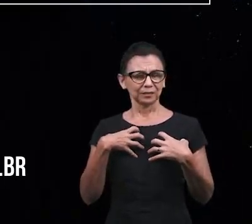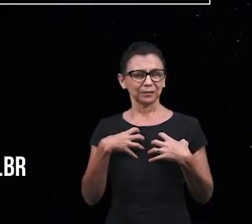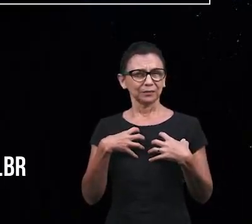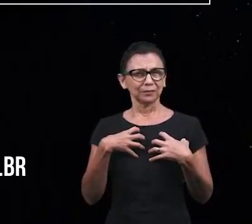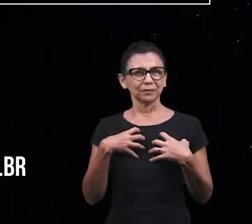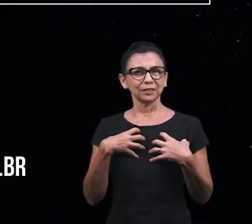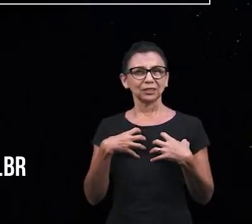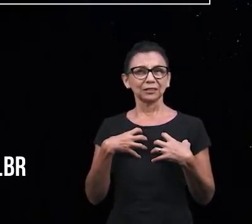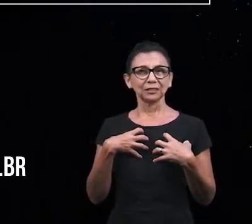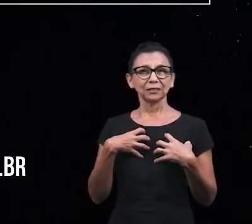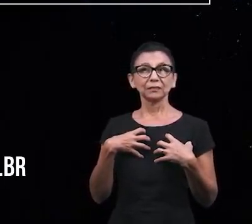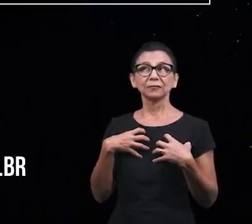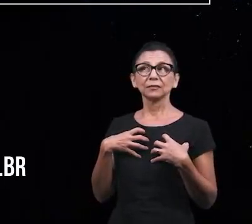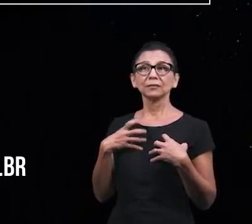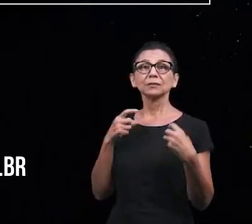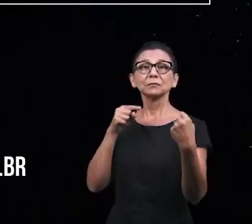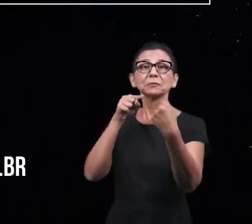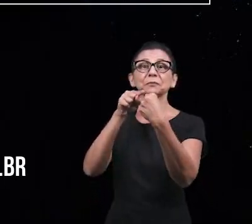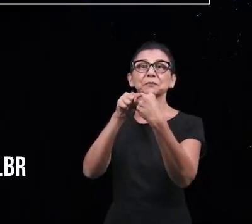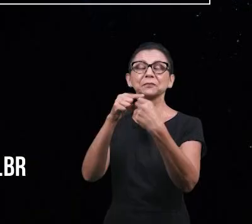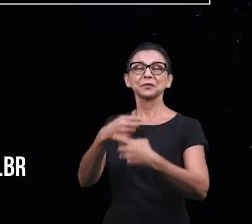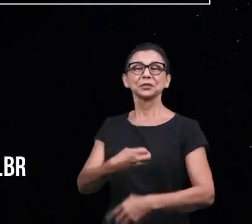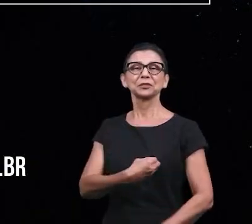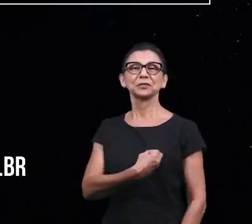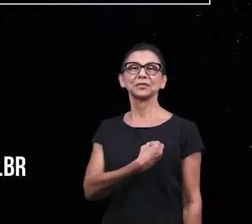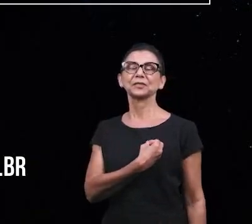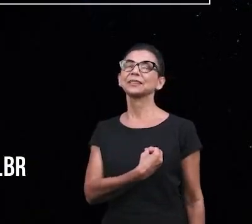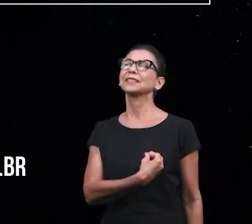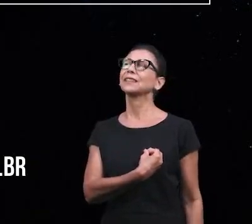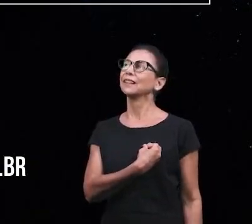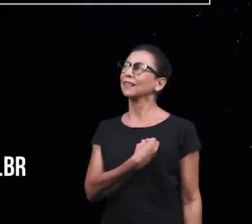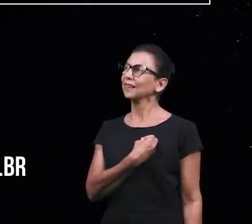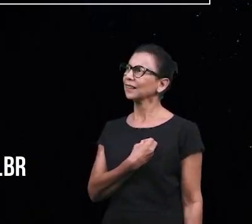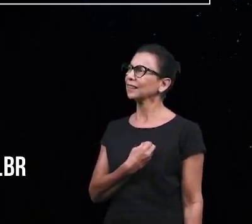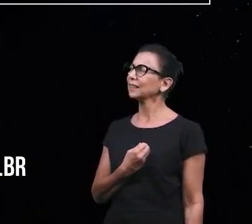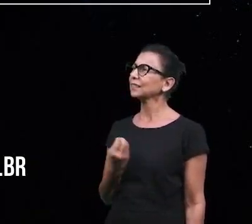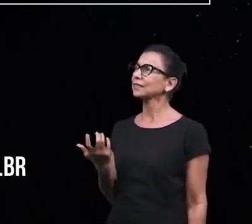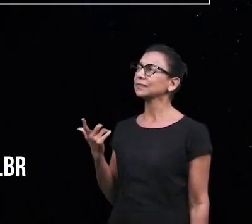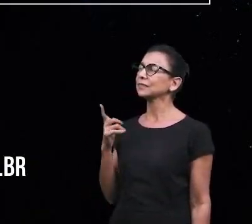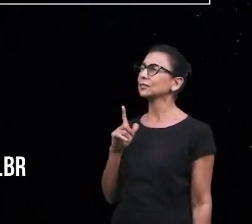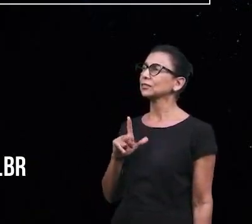feridas e traz sentido à vida.